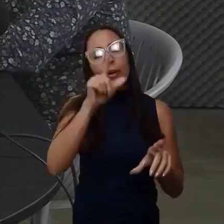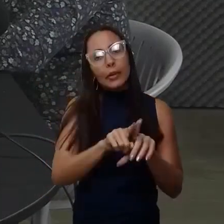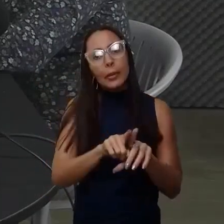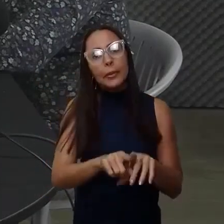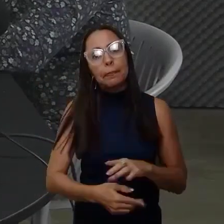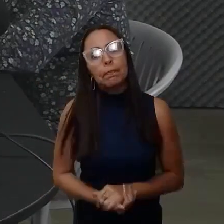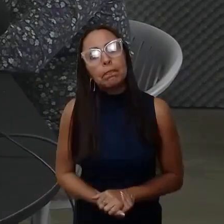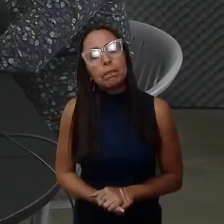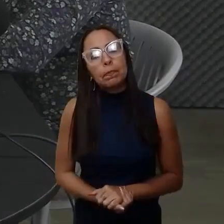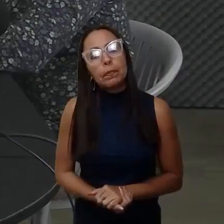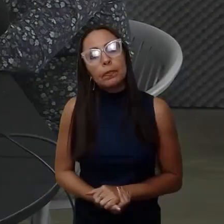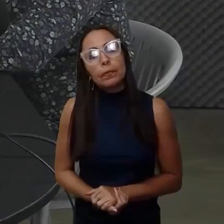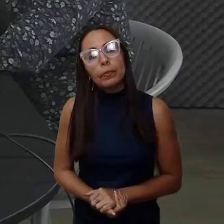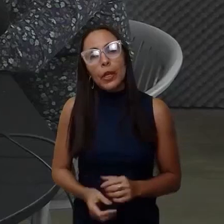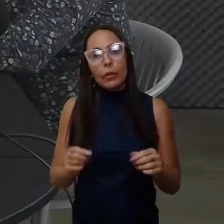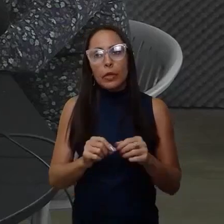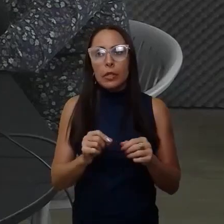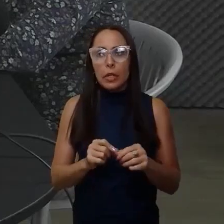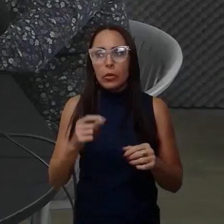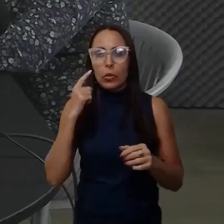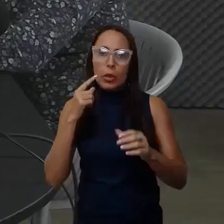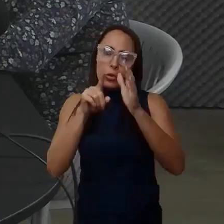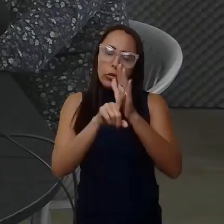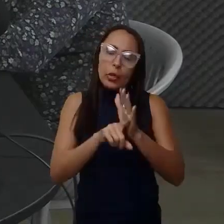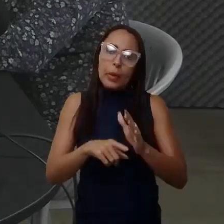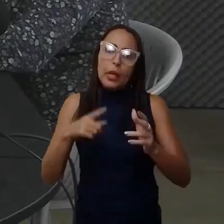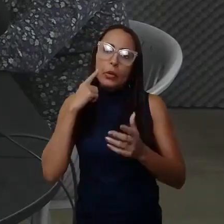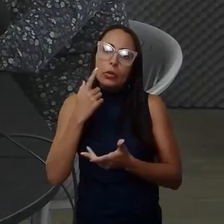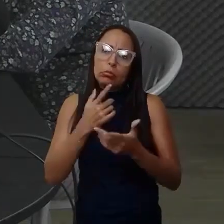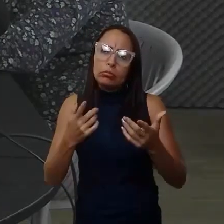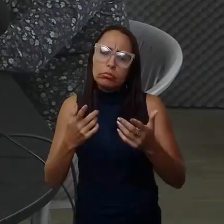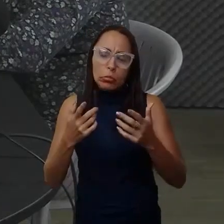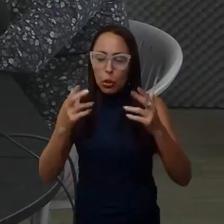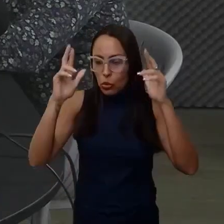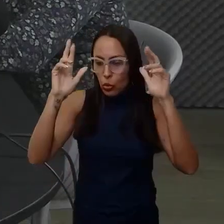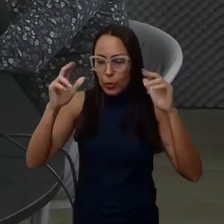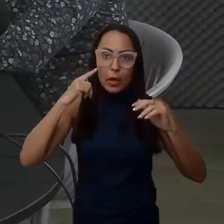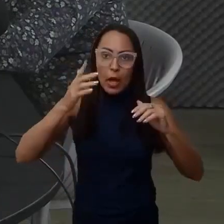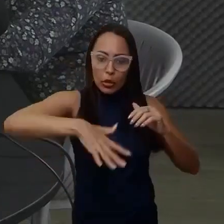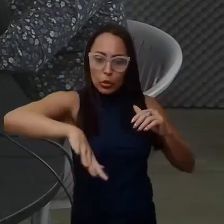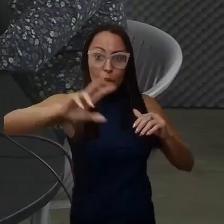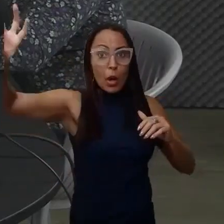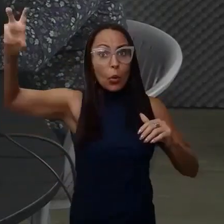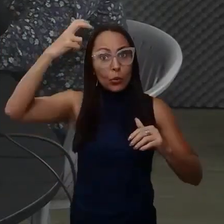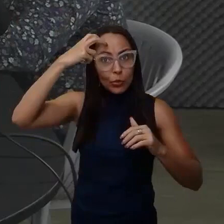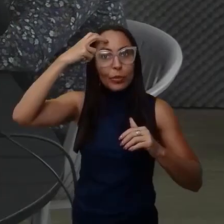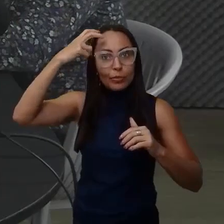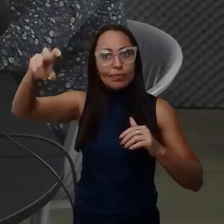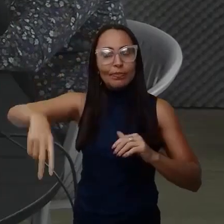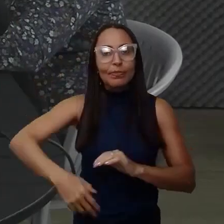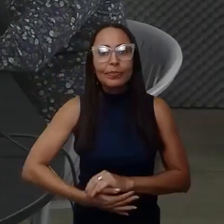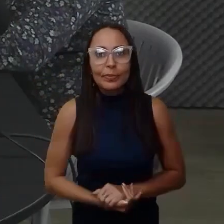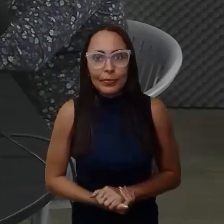E fazendo, né, esses questionamentos e fazendo os cruzamentos sobre, né, as nossas culturas, né? Interessante.